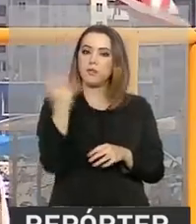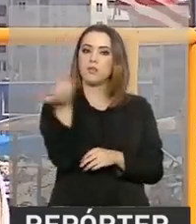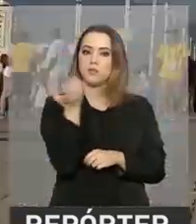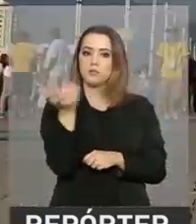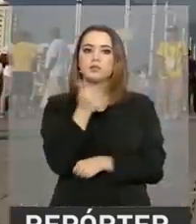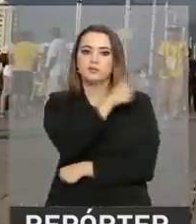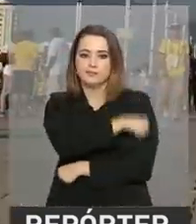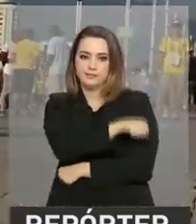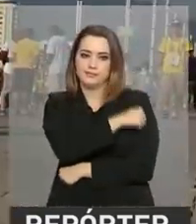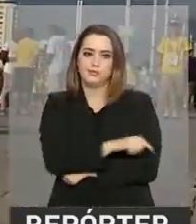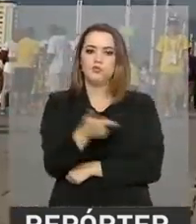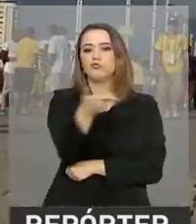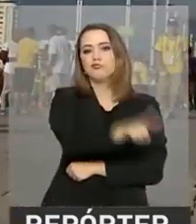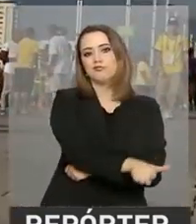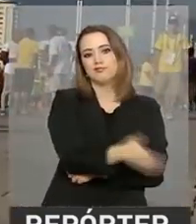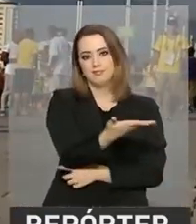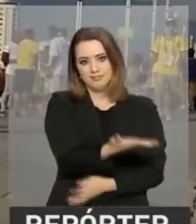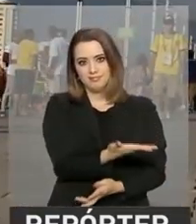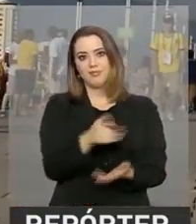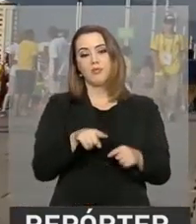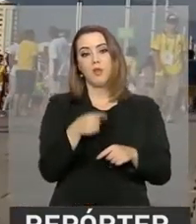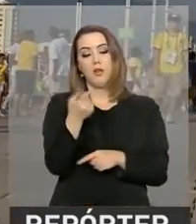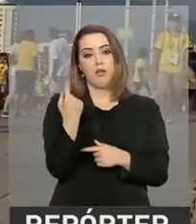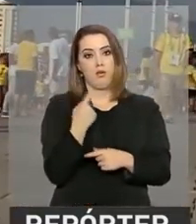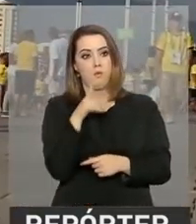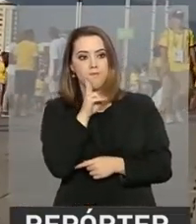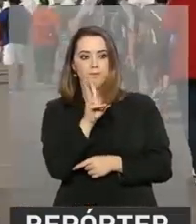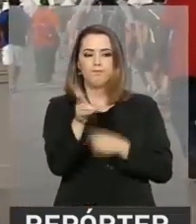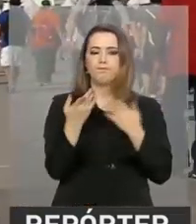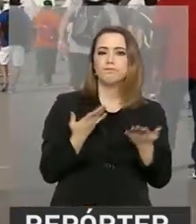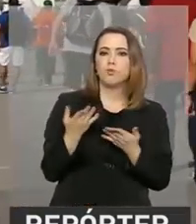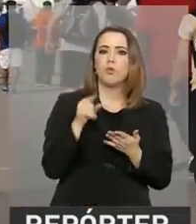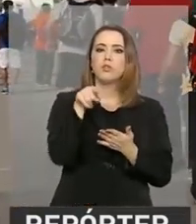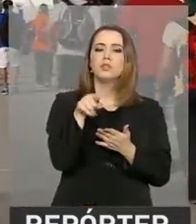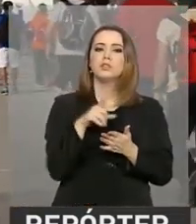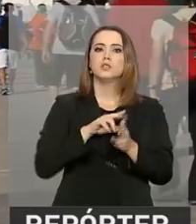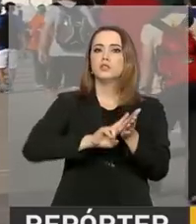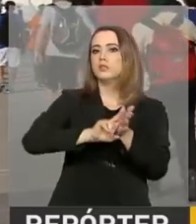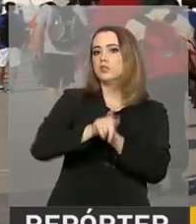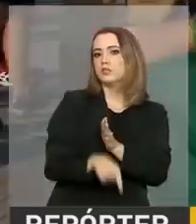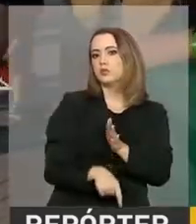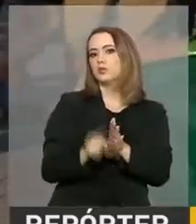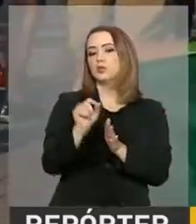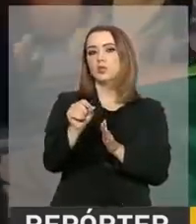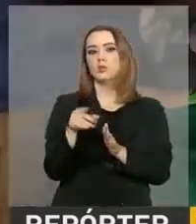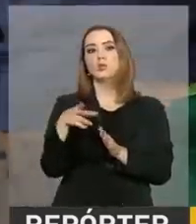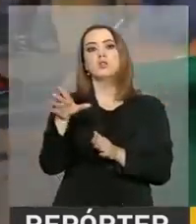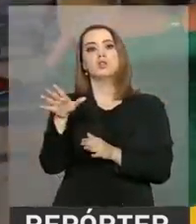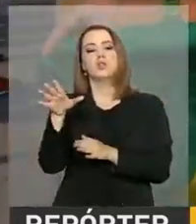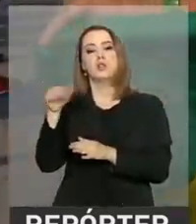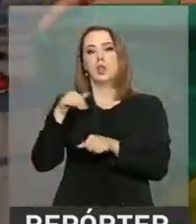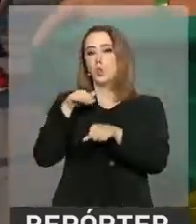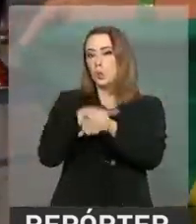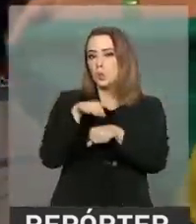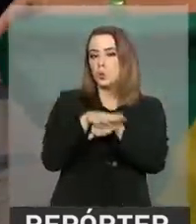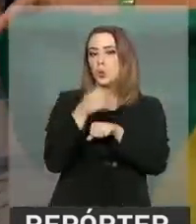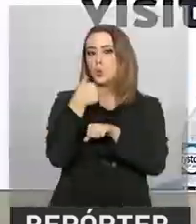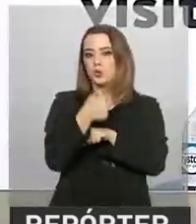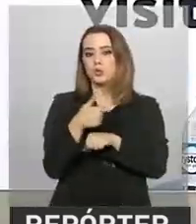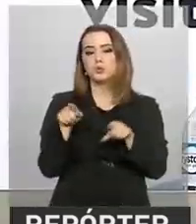Janeiro entre os atrativos mais bem avaliados pelos turistas está a diversão noturna e a hospitalidade do